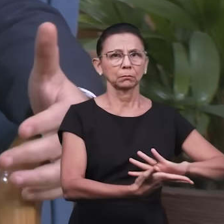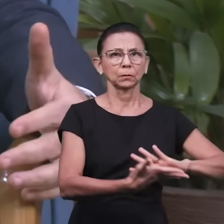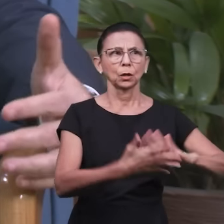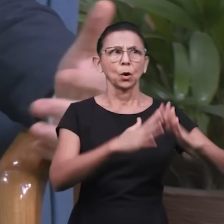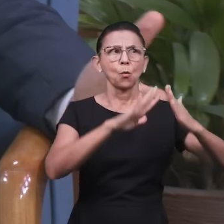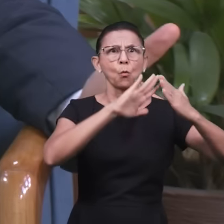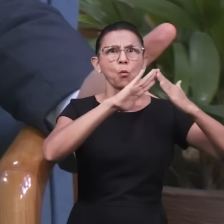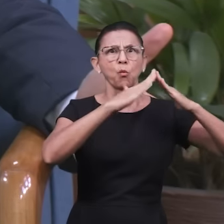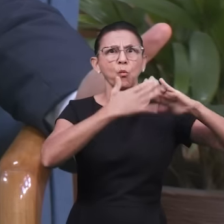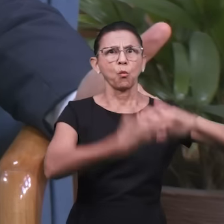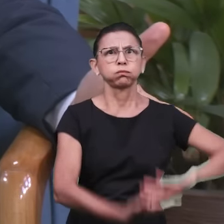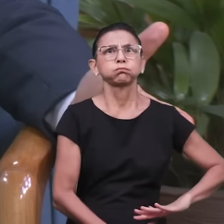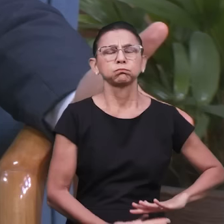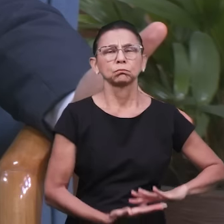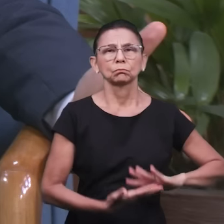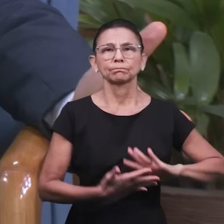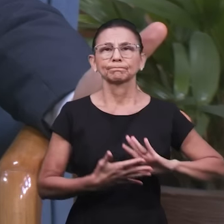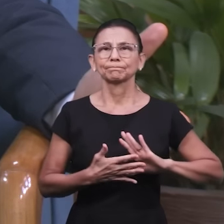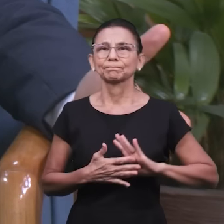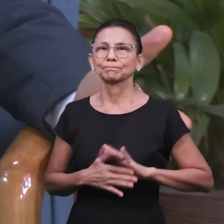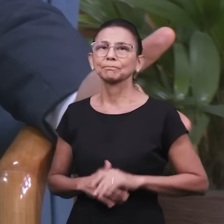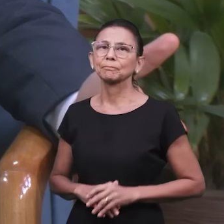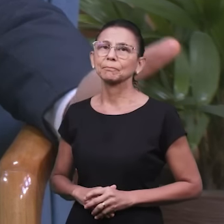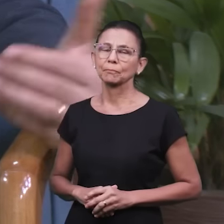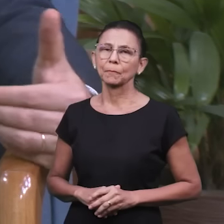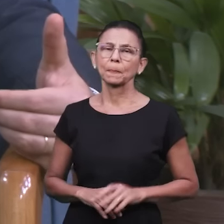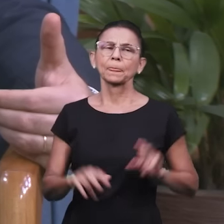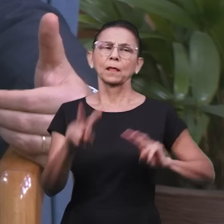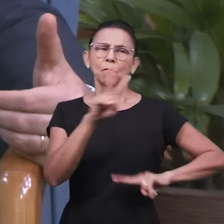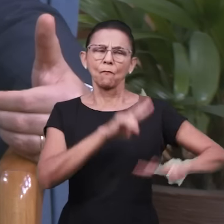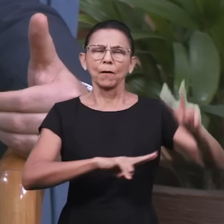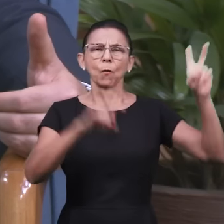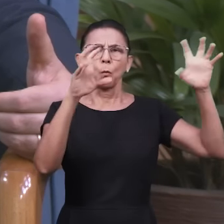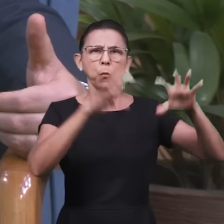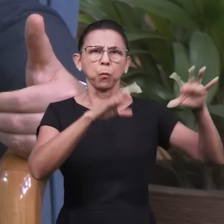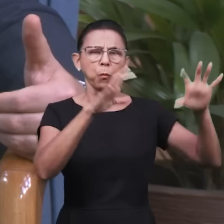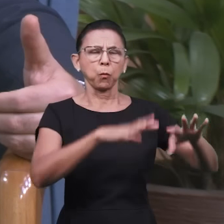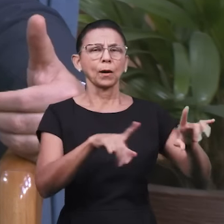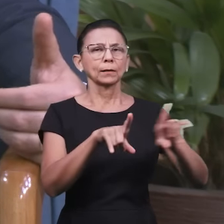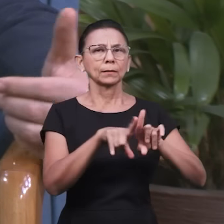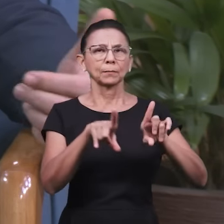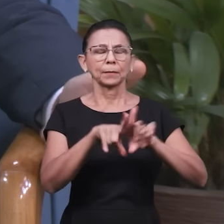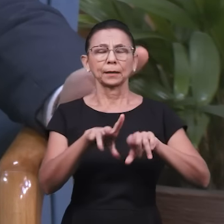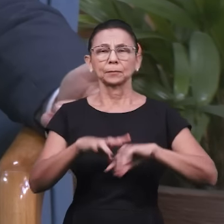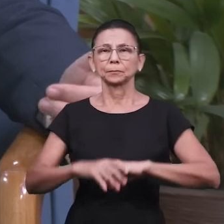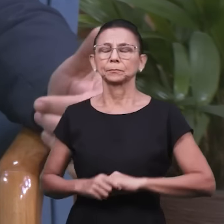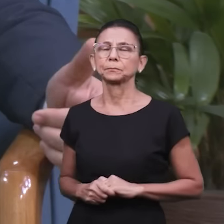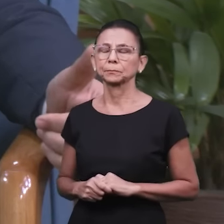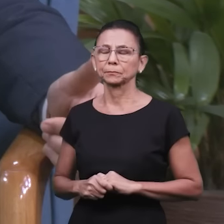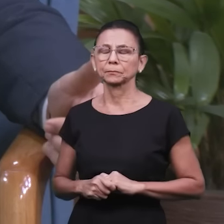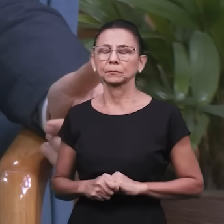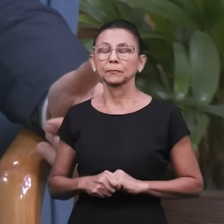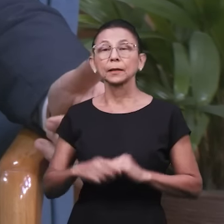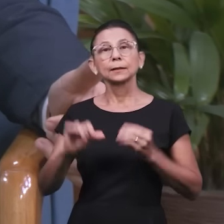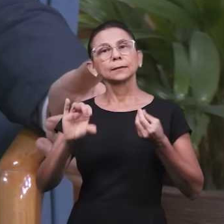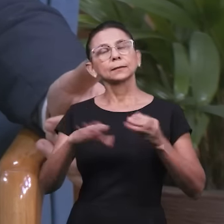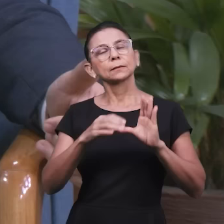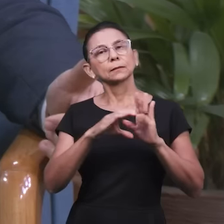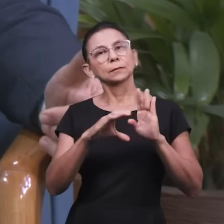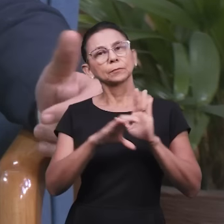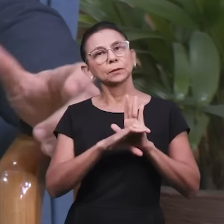E foi grande a sua queda, é que o texto diz. E a gente traz agora para dentro do livro de Cantares, Cantares capítulo 5, verso